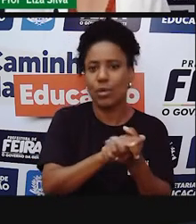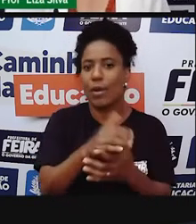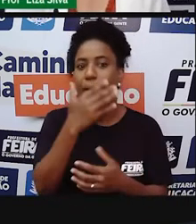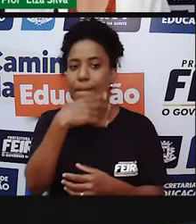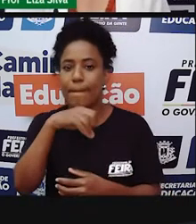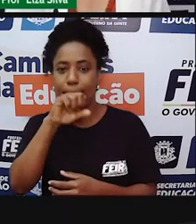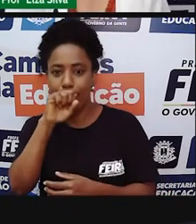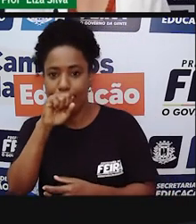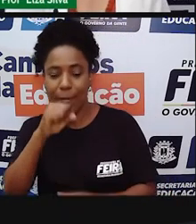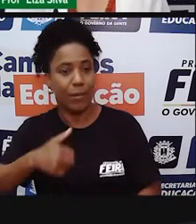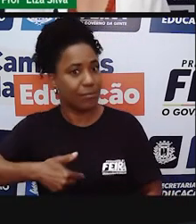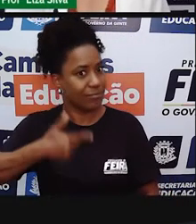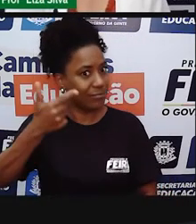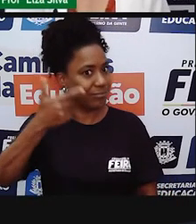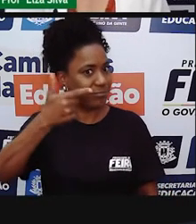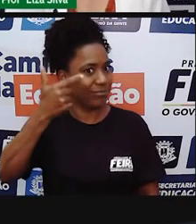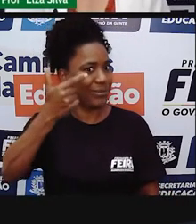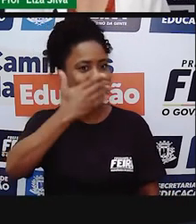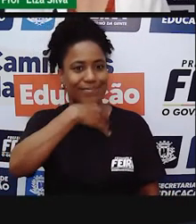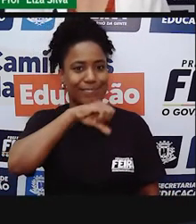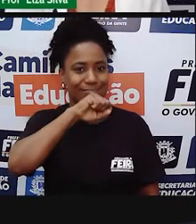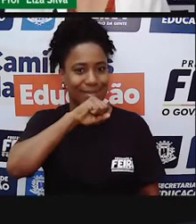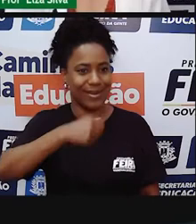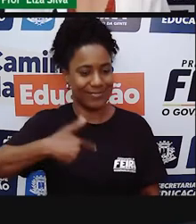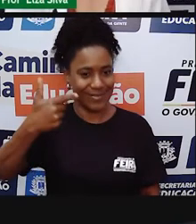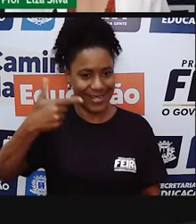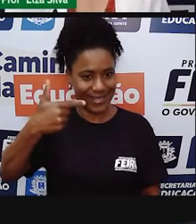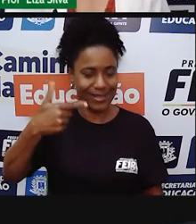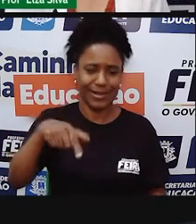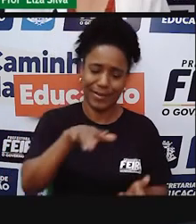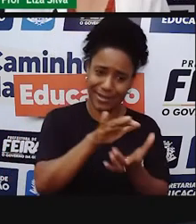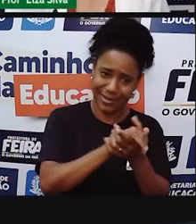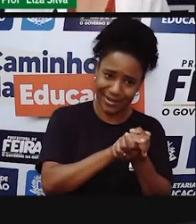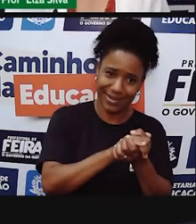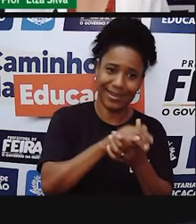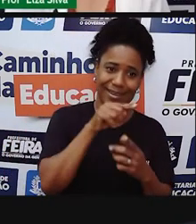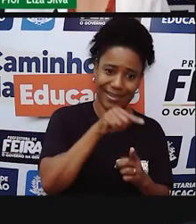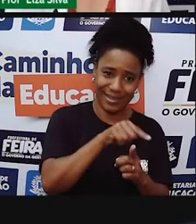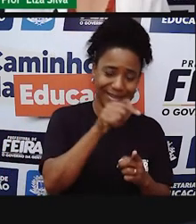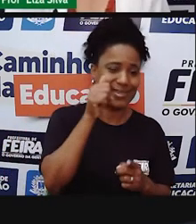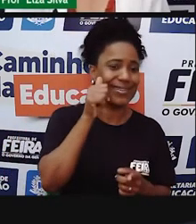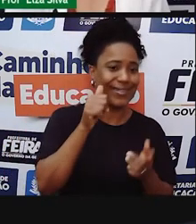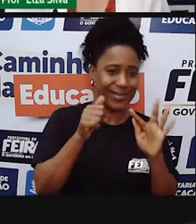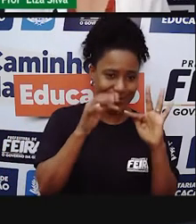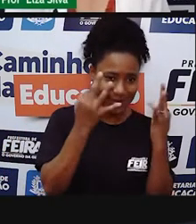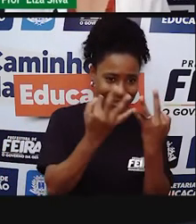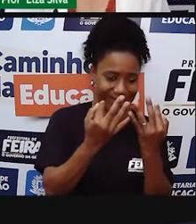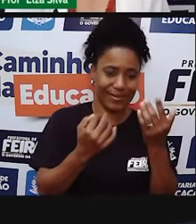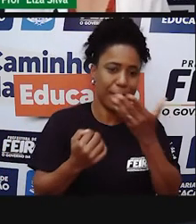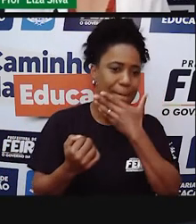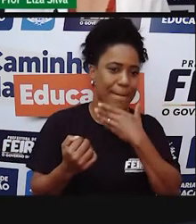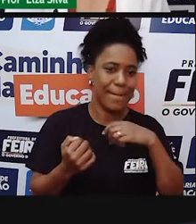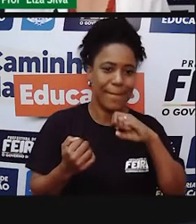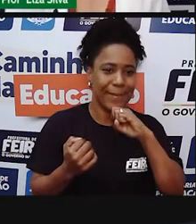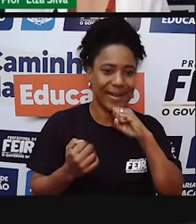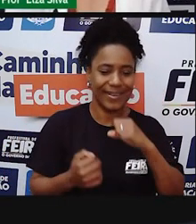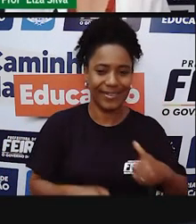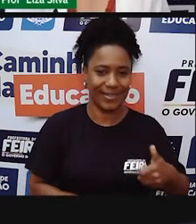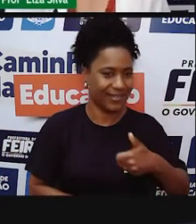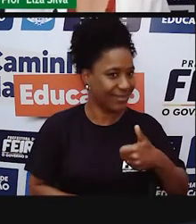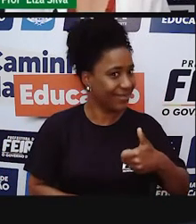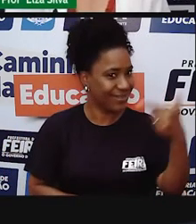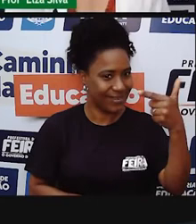acaba virando, de certa forma, o seu pai, né, e a mãe dela acaba virando, de certa forma, a sua mãe. Então, é assim que isso que me ajudou a